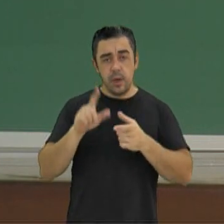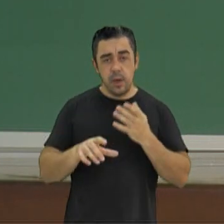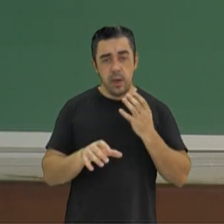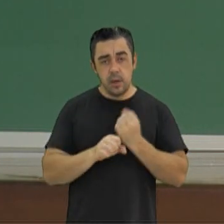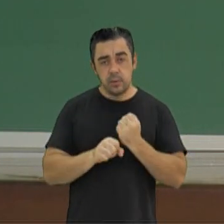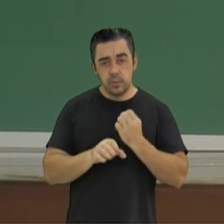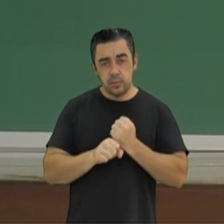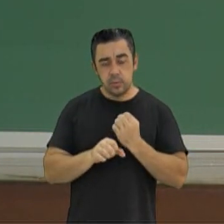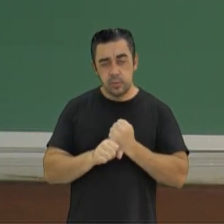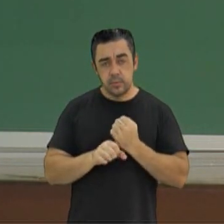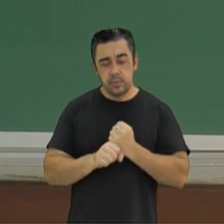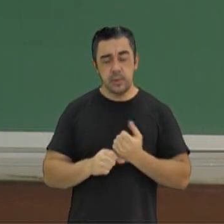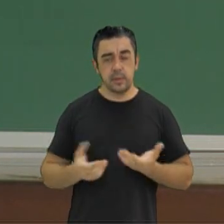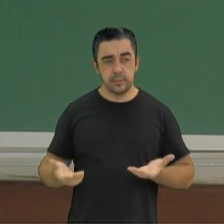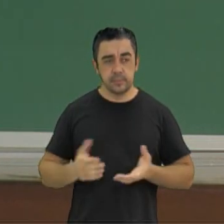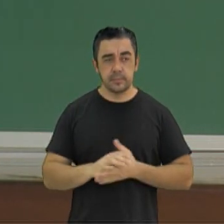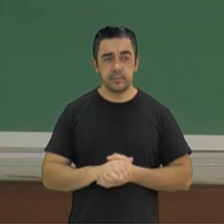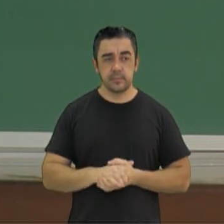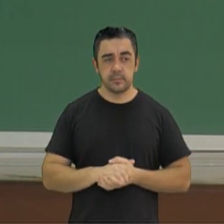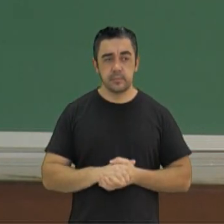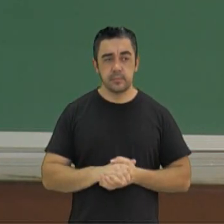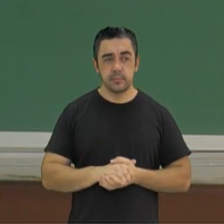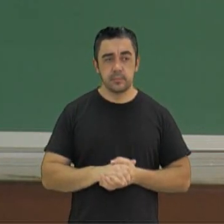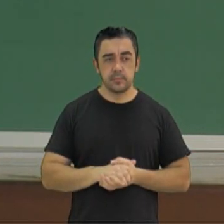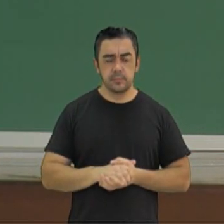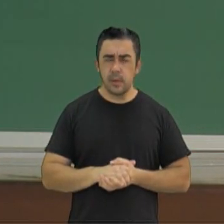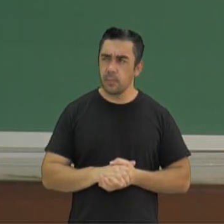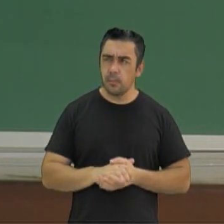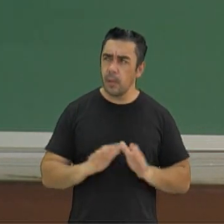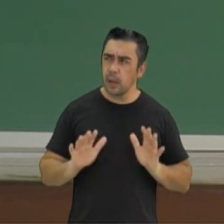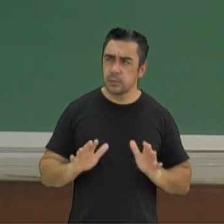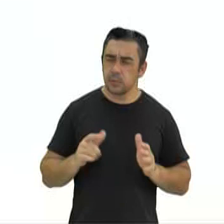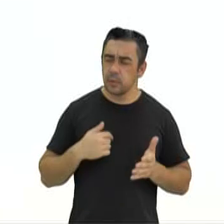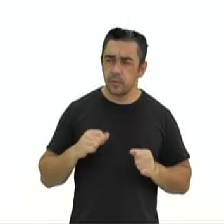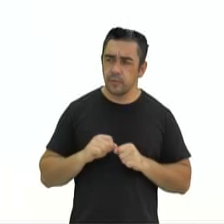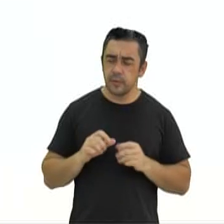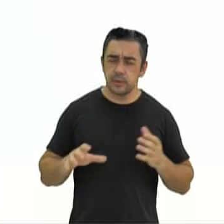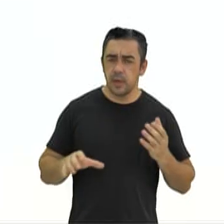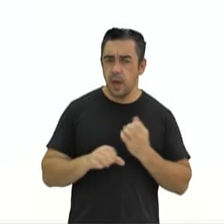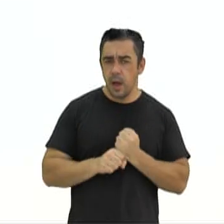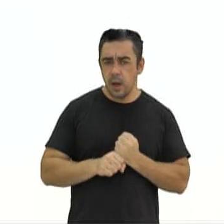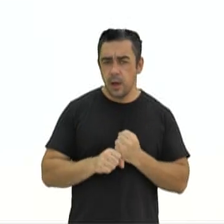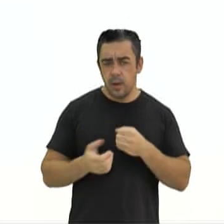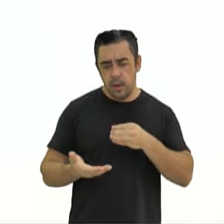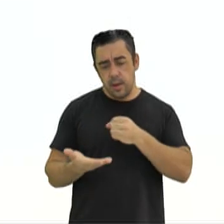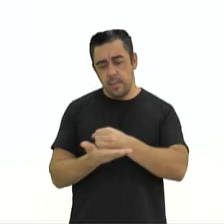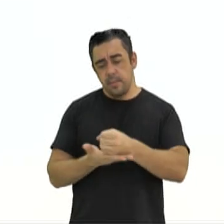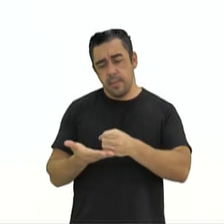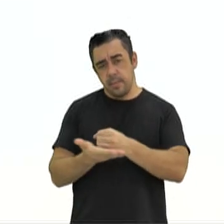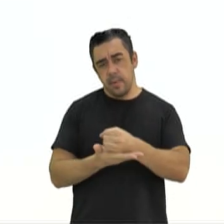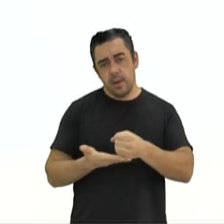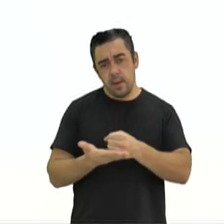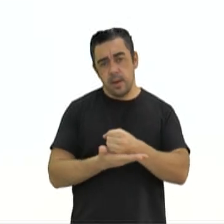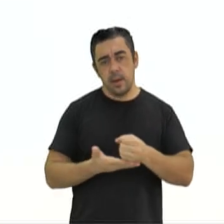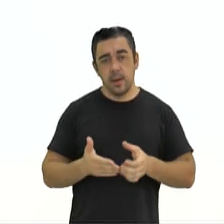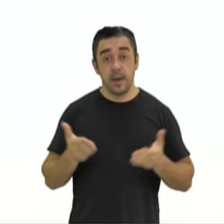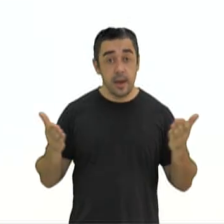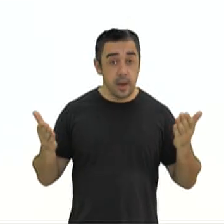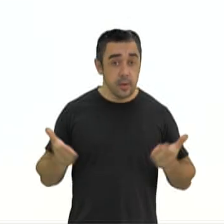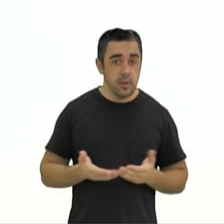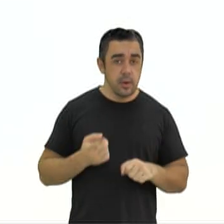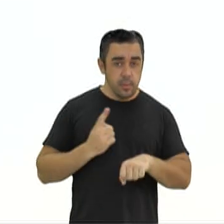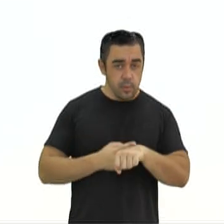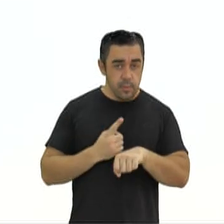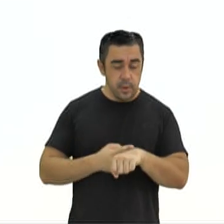soma da lateral mais a base. Professor, eu ainda não fiz o cálculo da área da base. É agora o